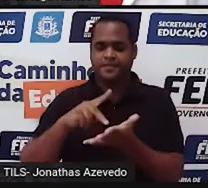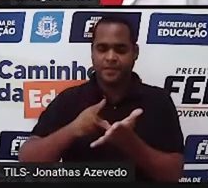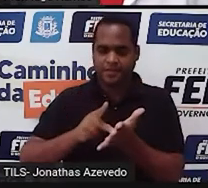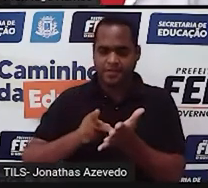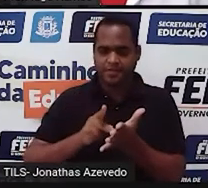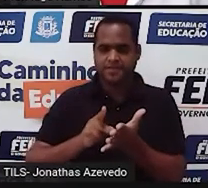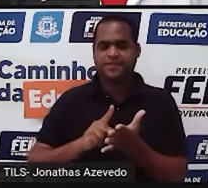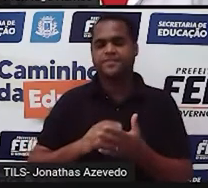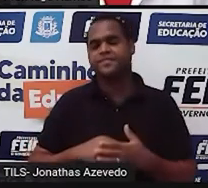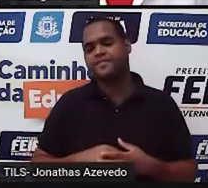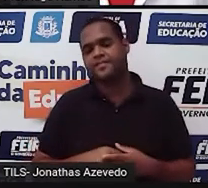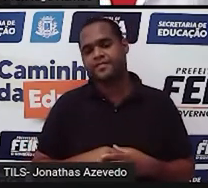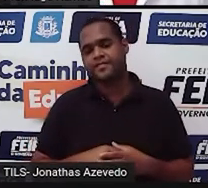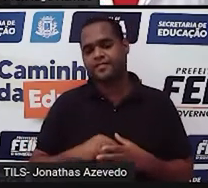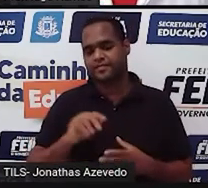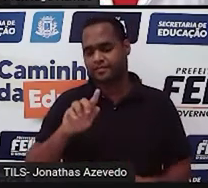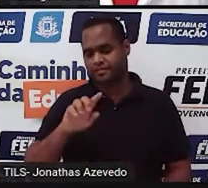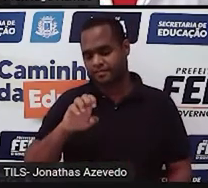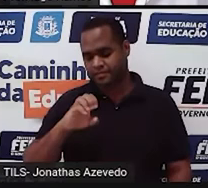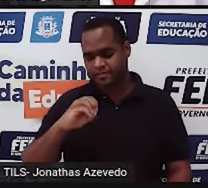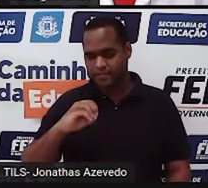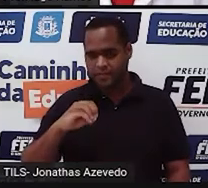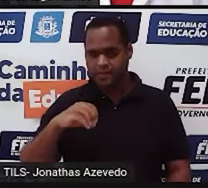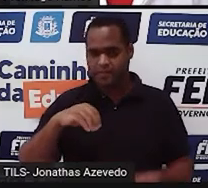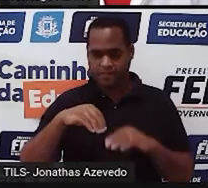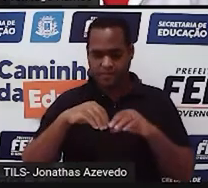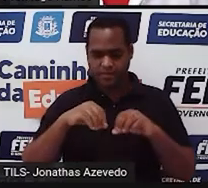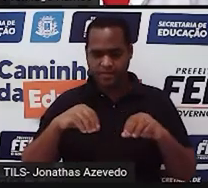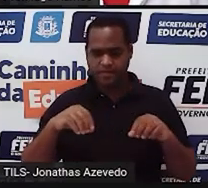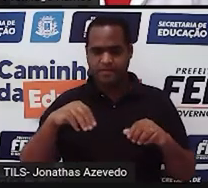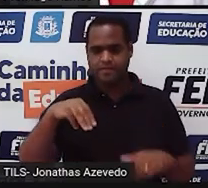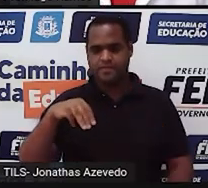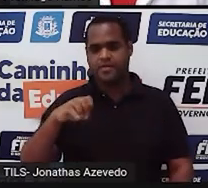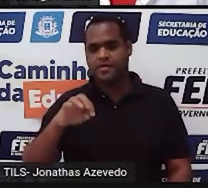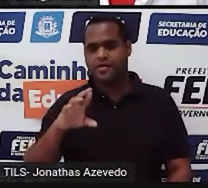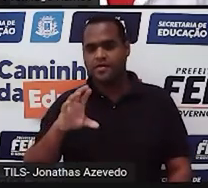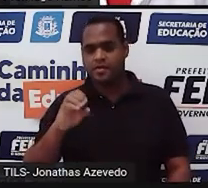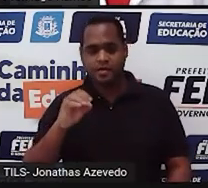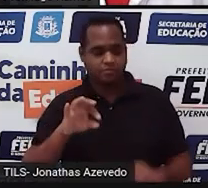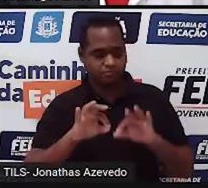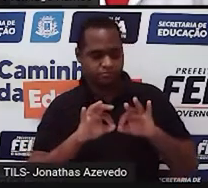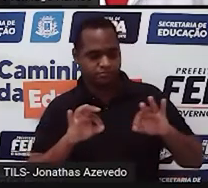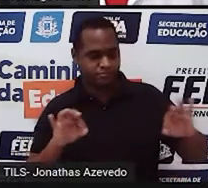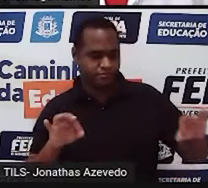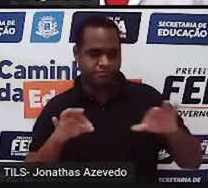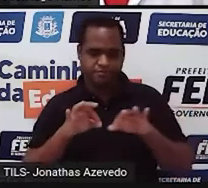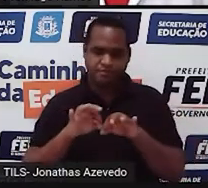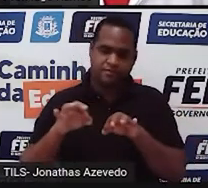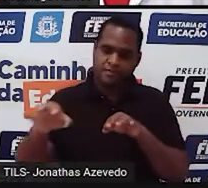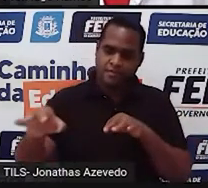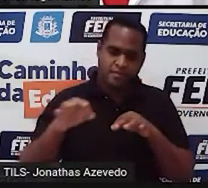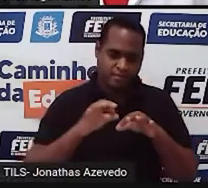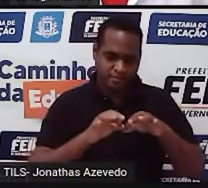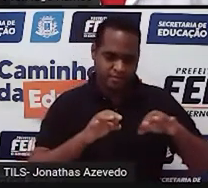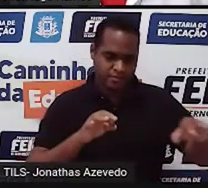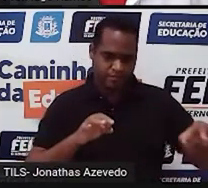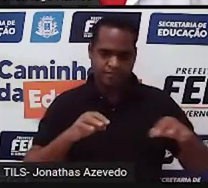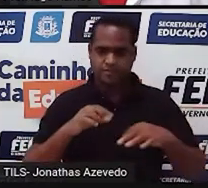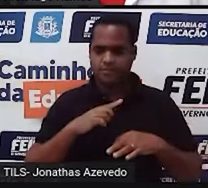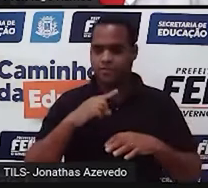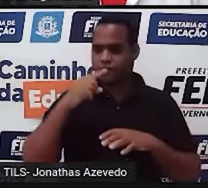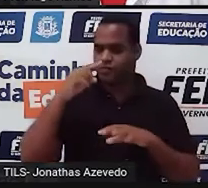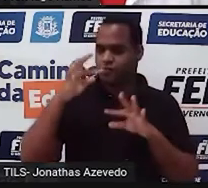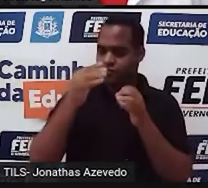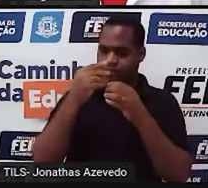né geometria gel significa Terra mettre à significa medida tudo que tem medida